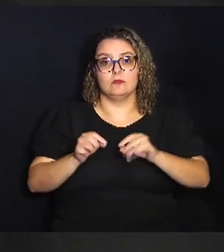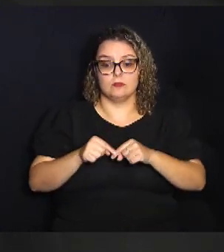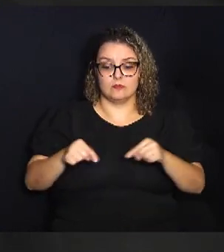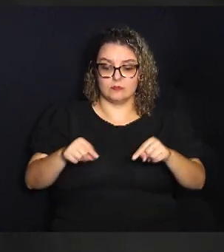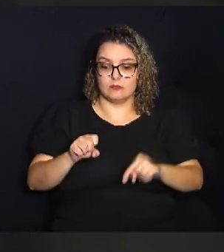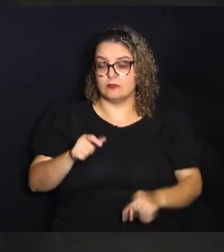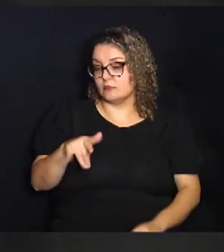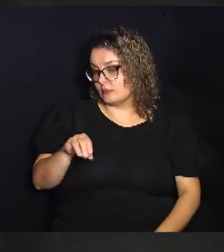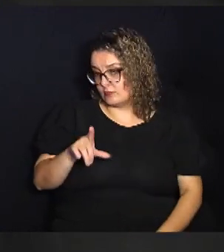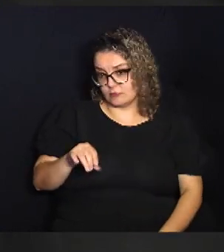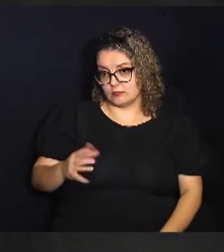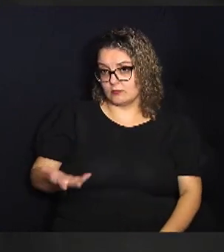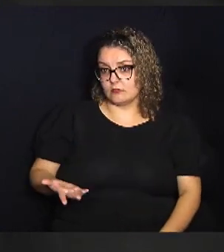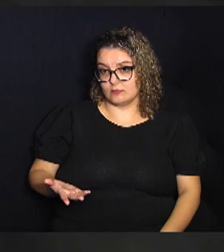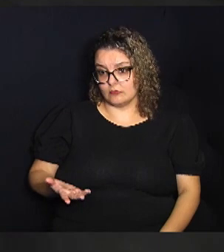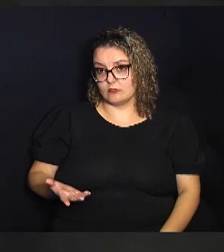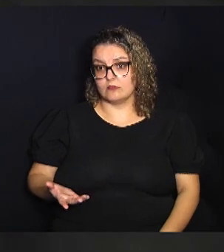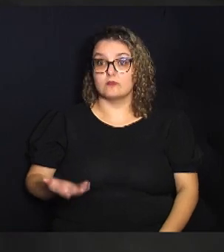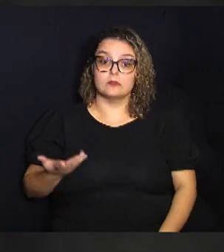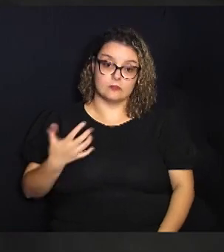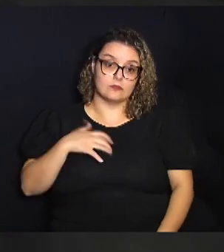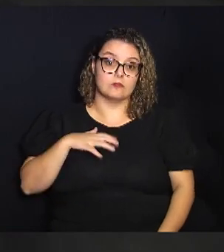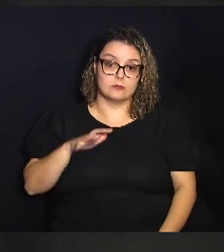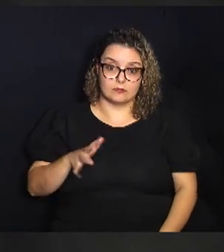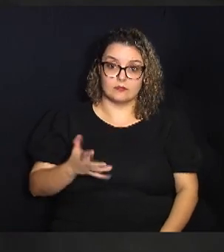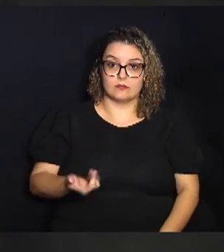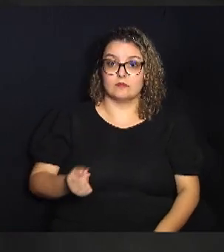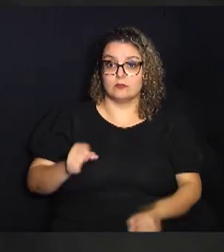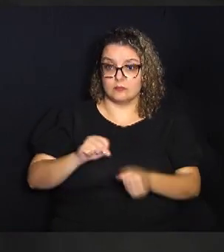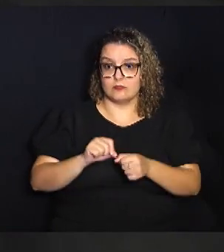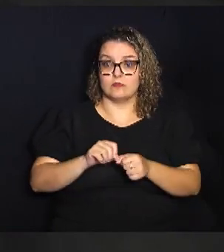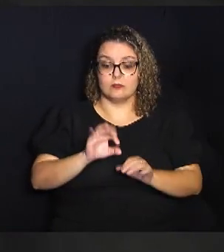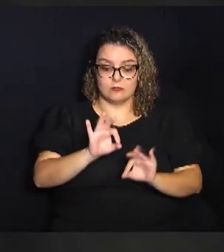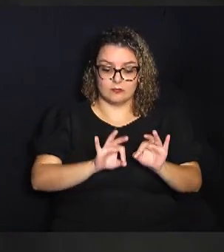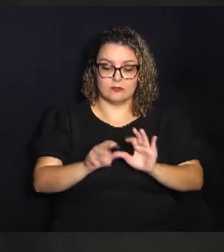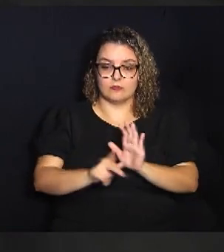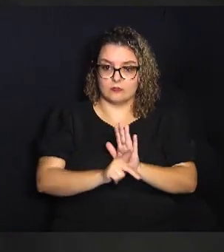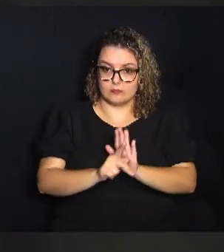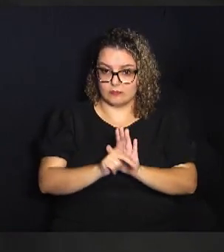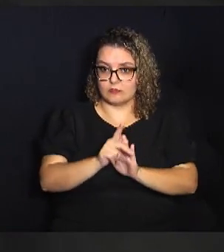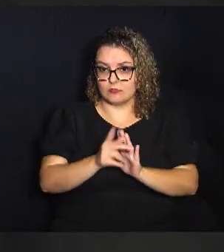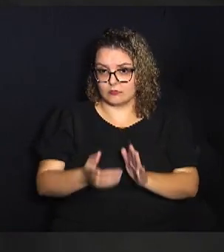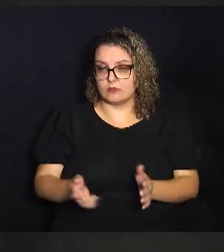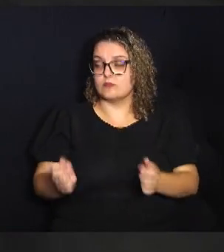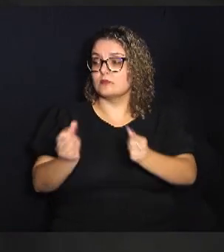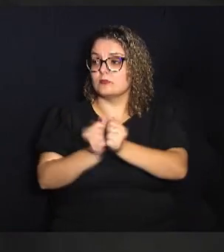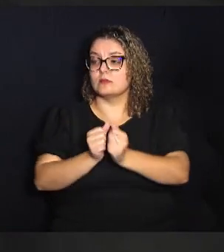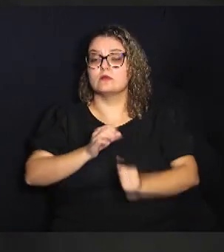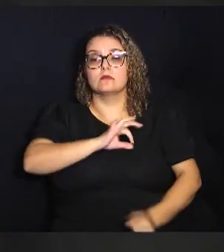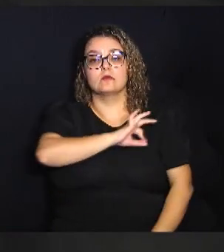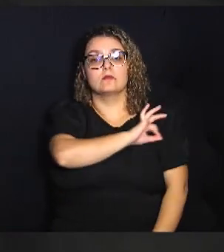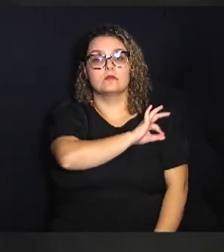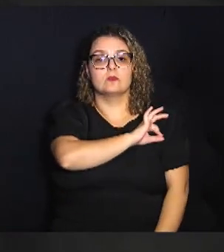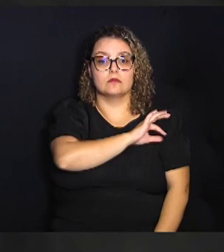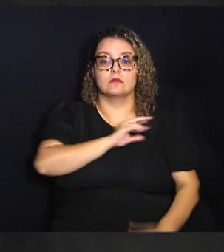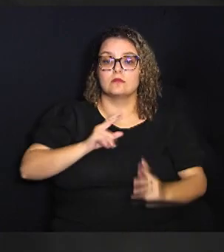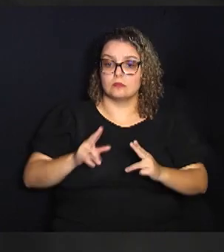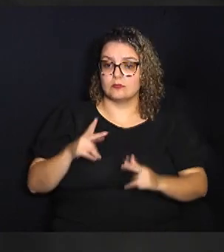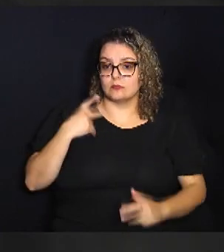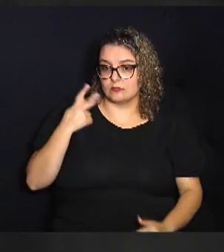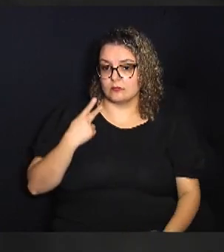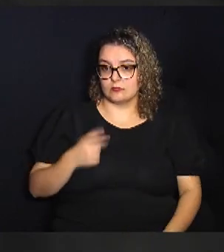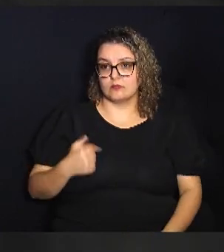dele. E sendo assim, nós fizemos esse projeto junto à prefeitura e como vereador também